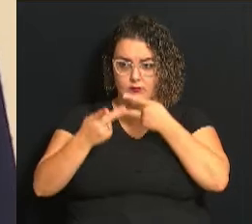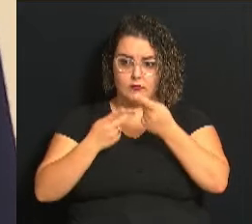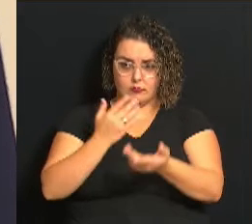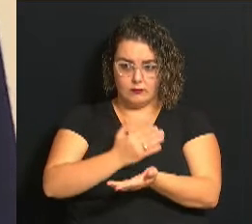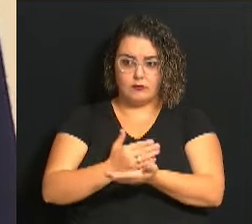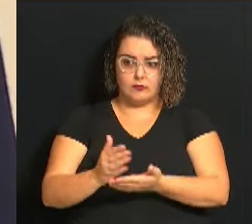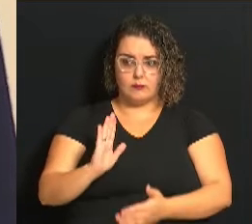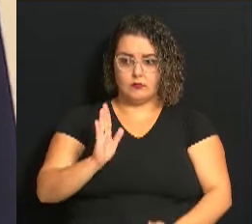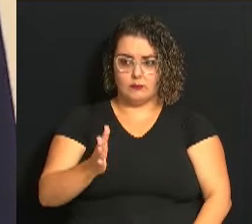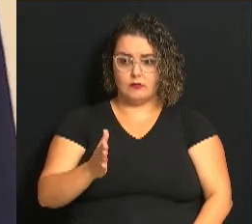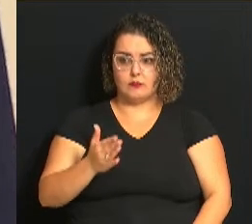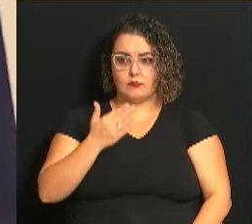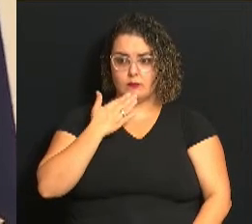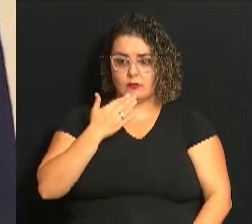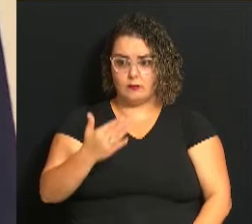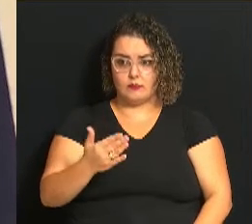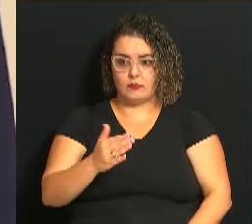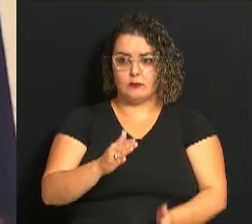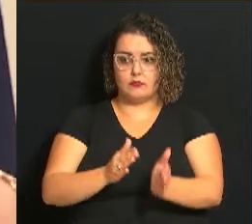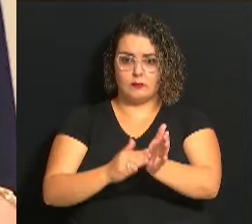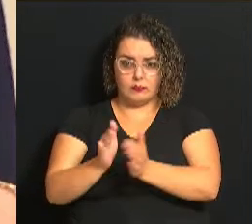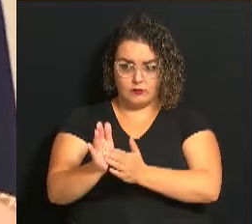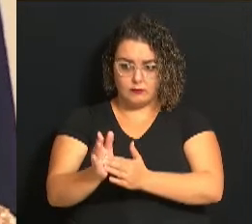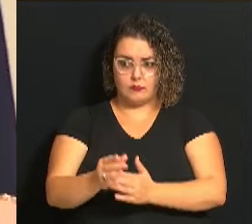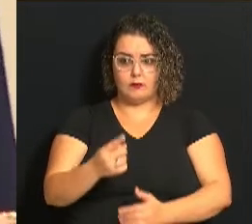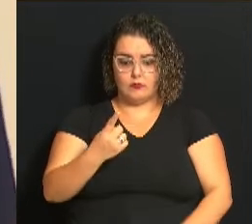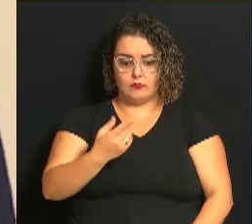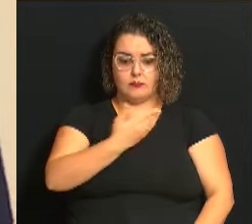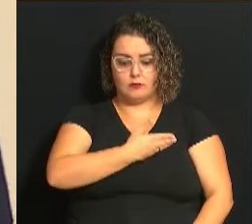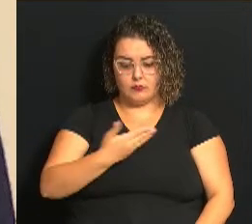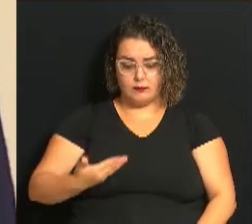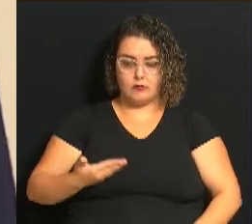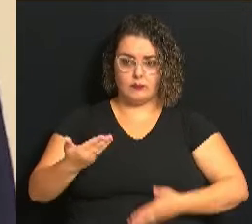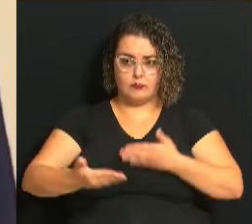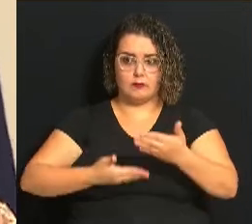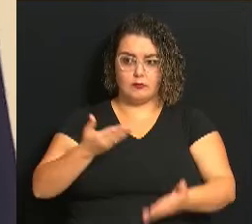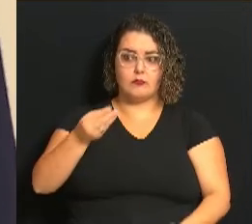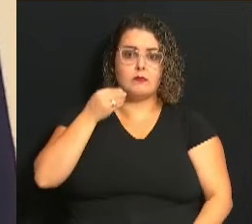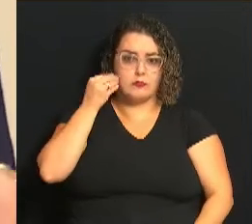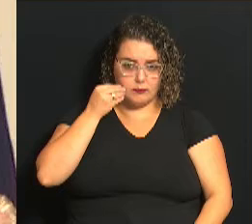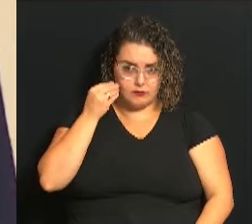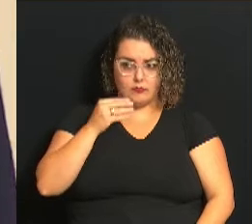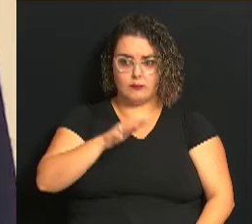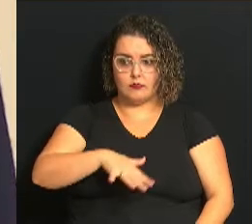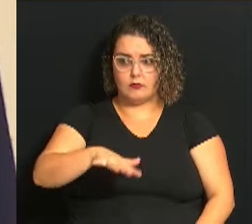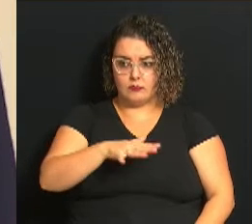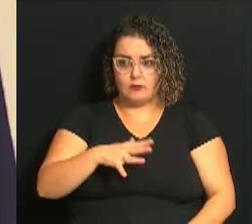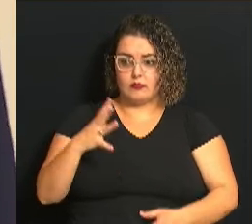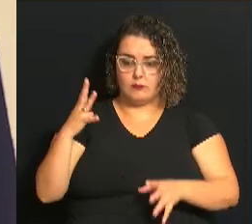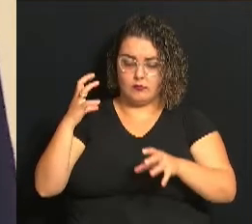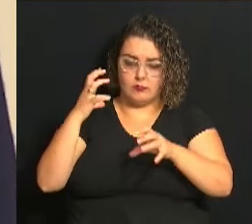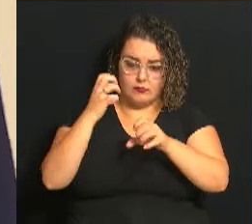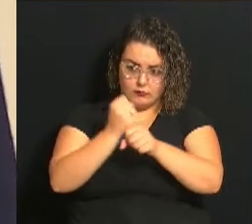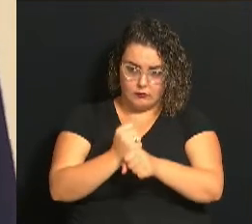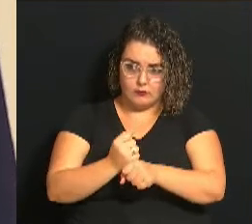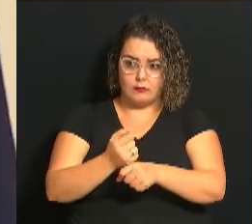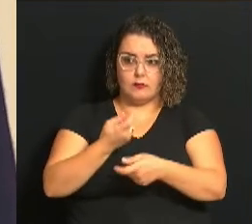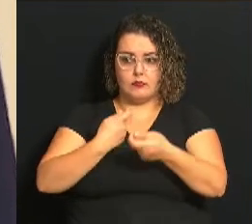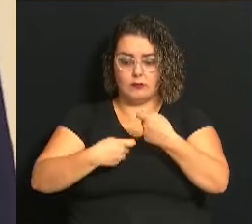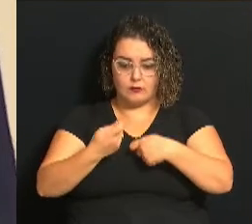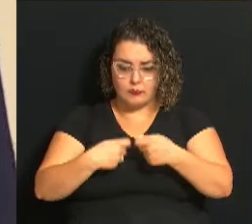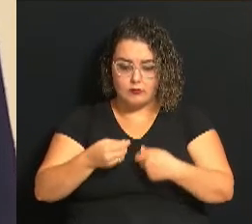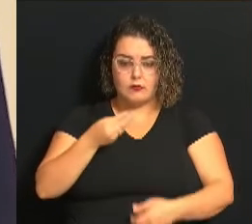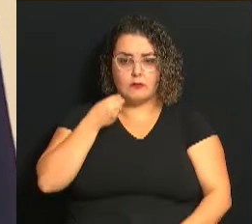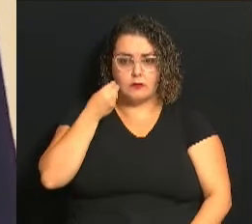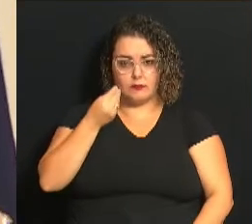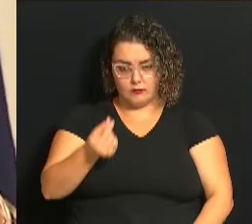solicitou do concurso, né, um funcionário que seja experiente nesta área de contábil, nessa área de economia, justamente para